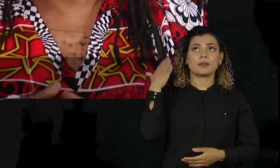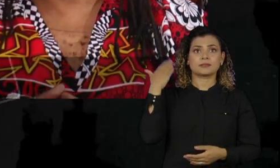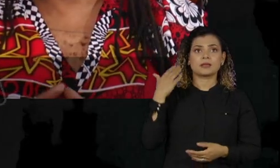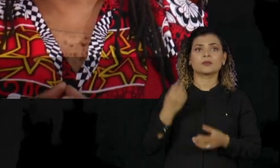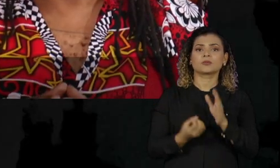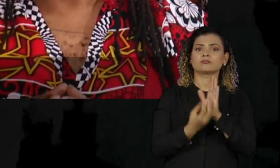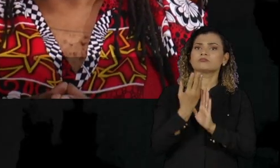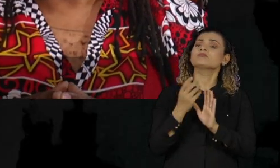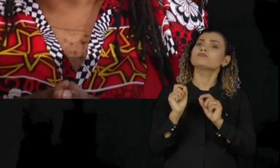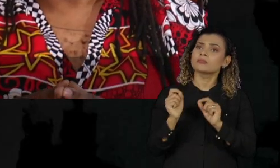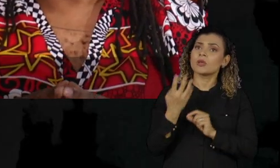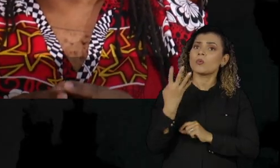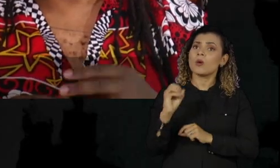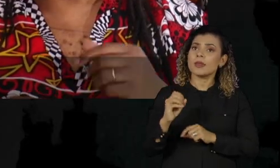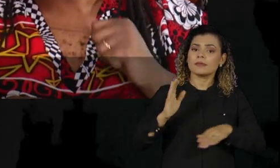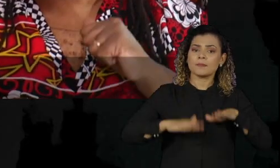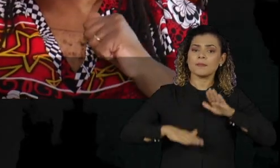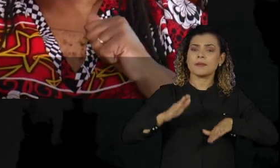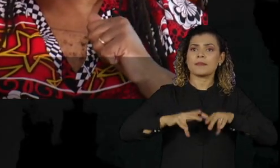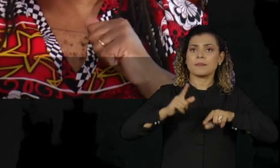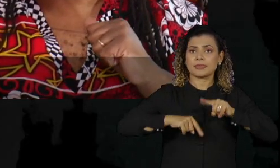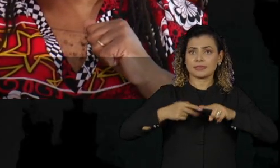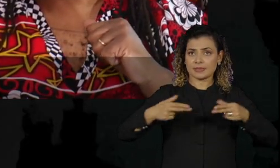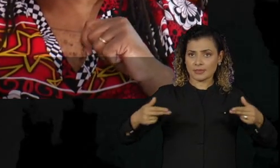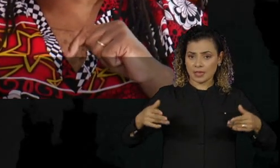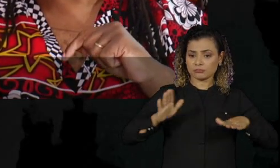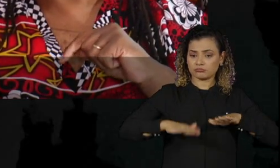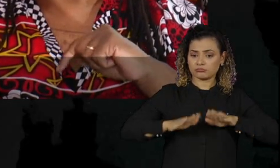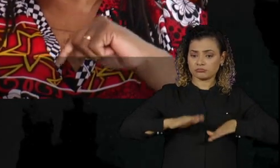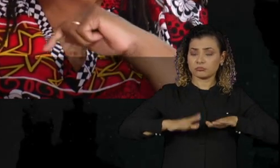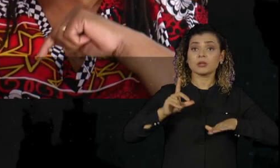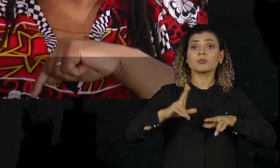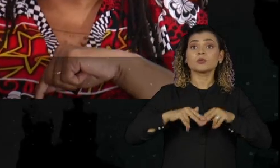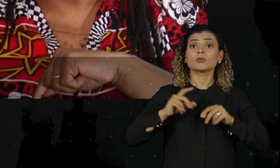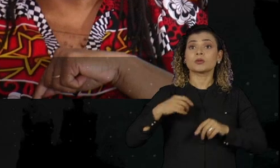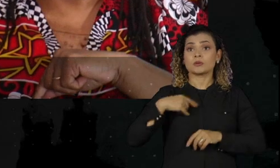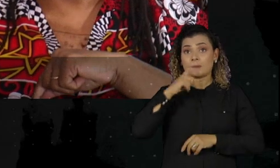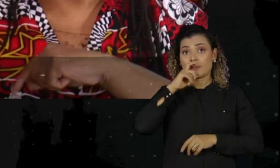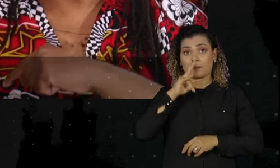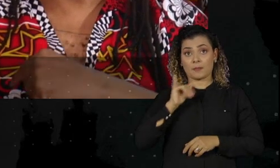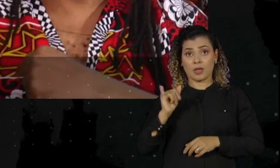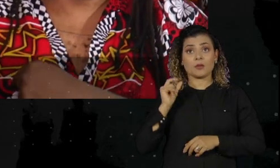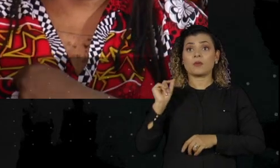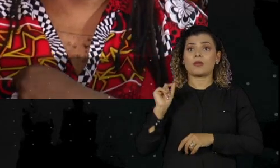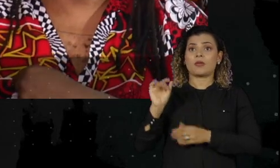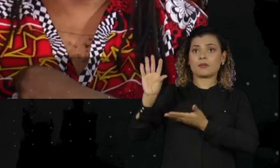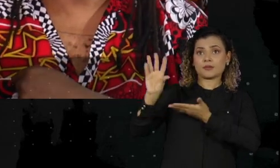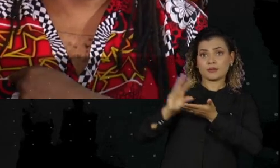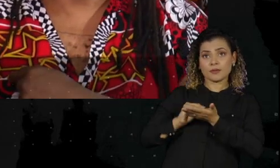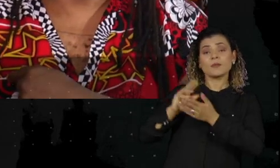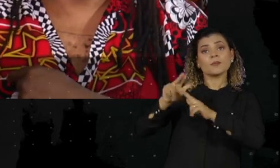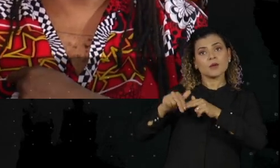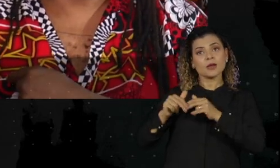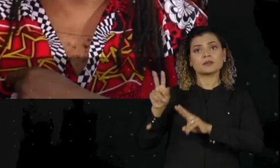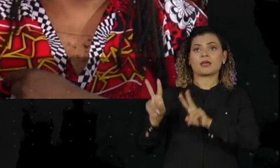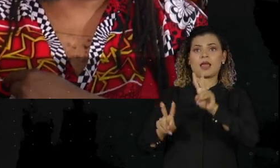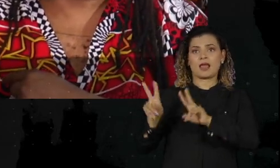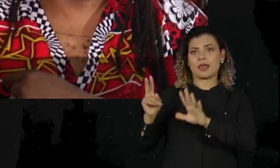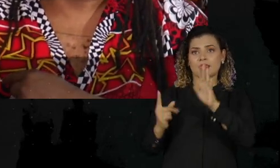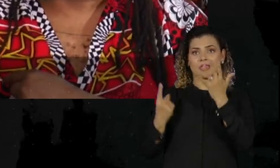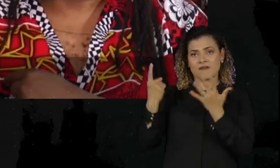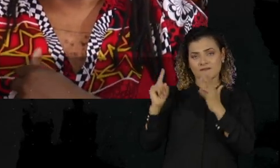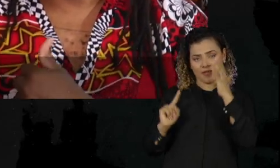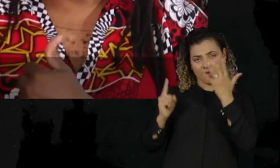uma curiosidade, porque o pai, como tirou do carnaval, porque ele era essencialmente do carnaval, o